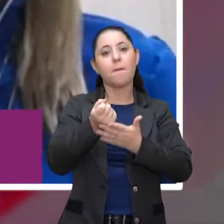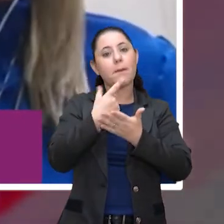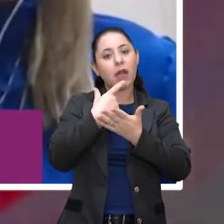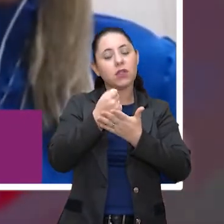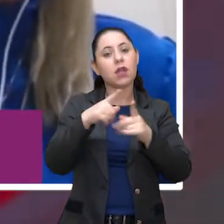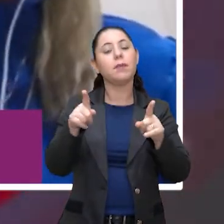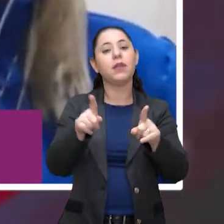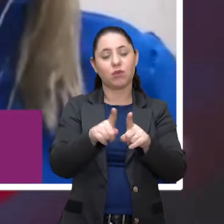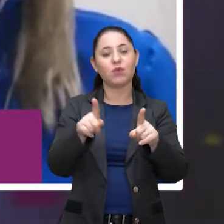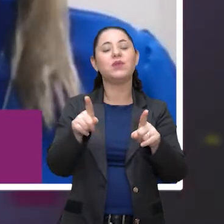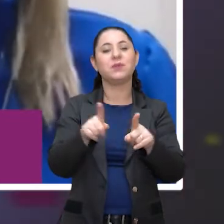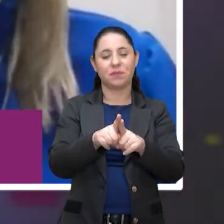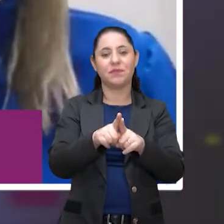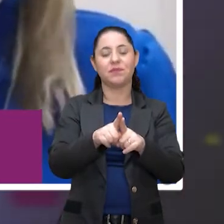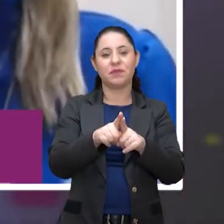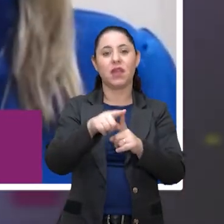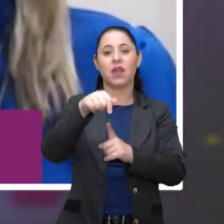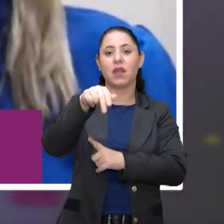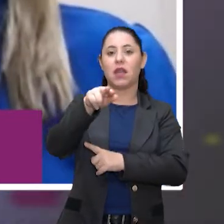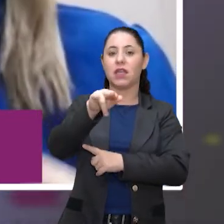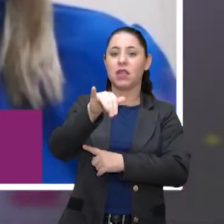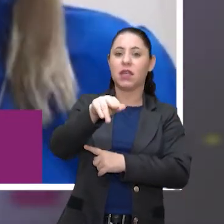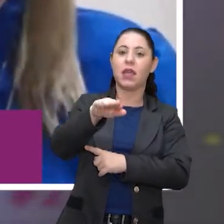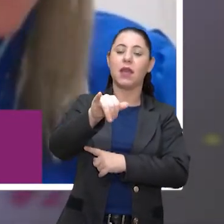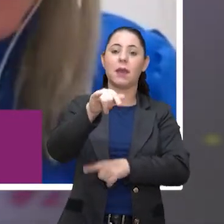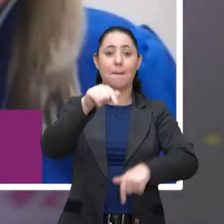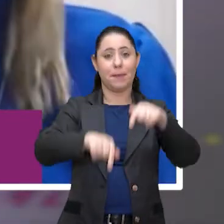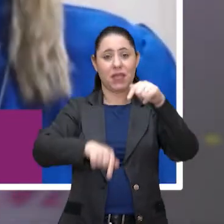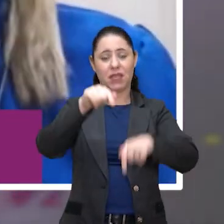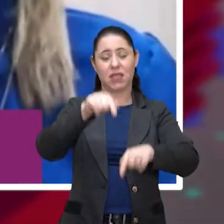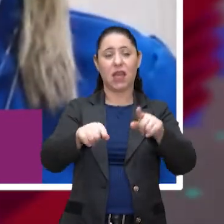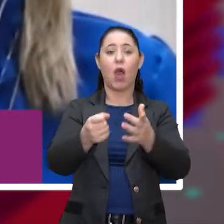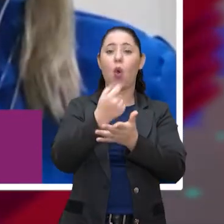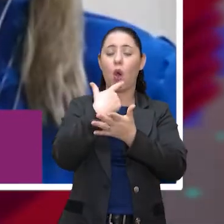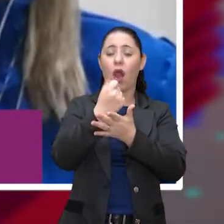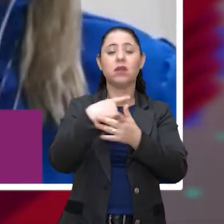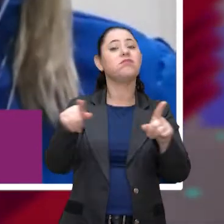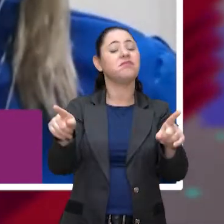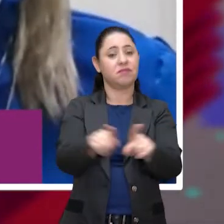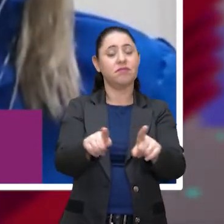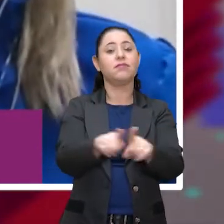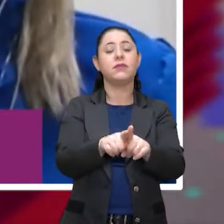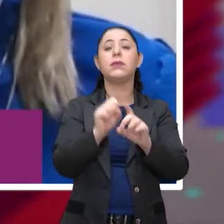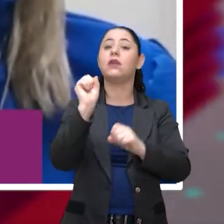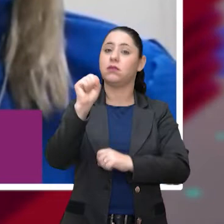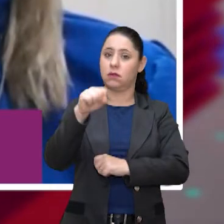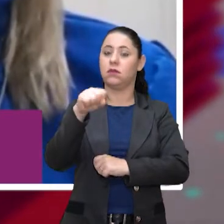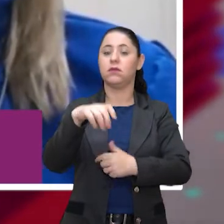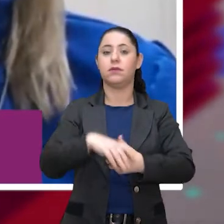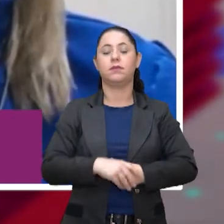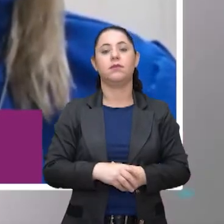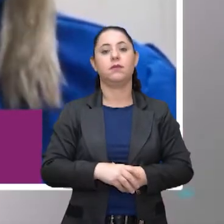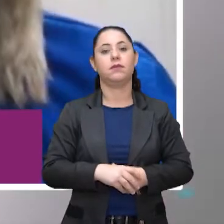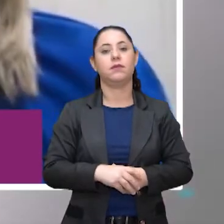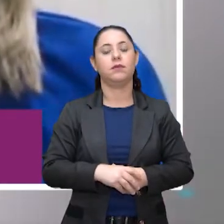medicamento, inclusive, né? Às químicas, aos farmacos, né? Sim.